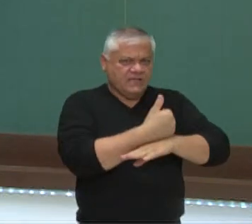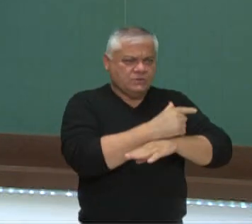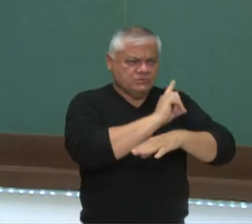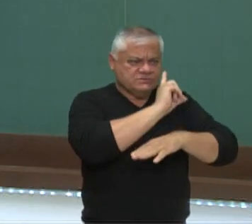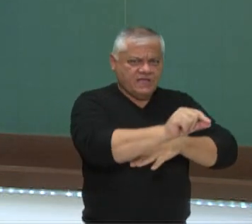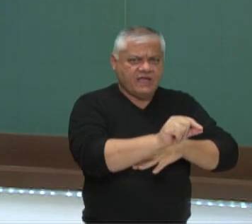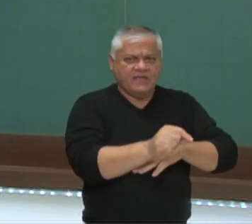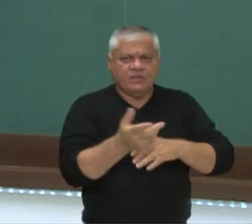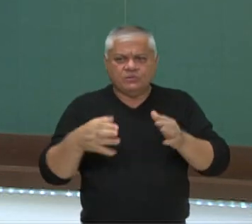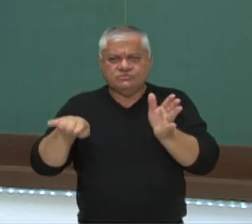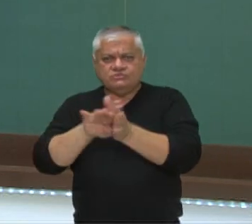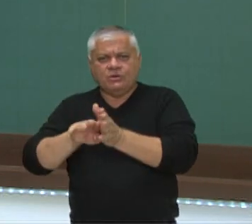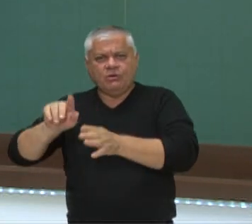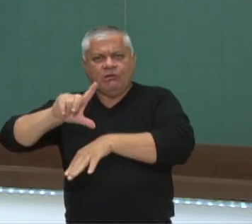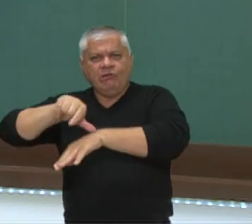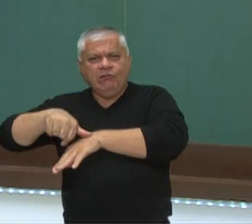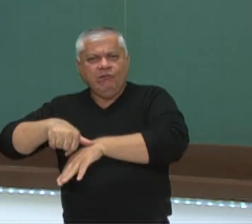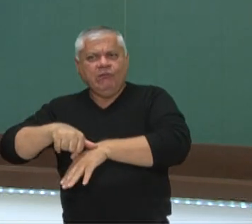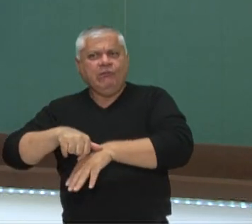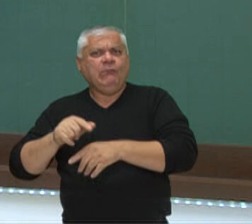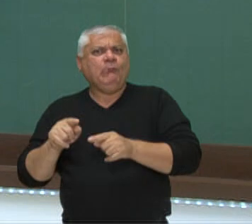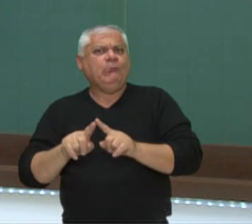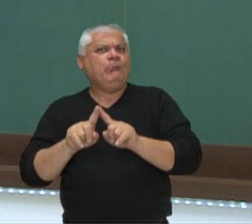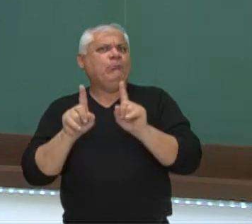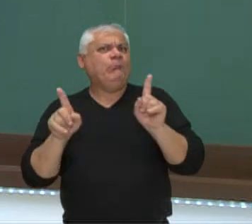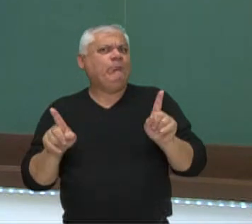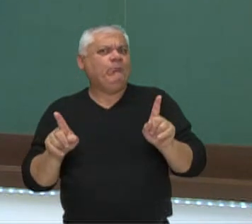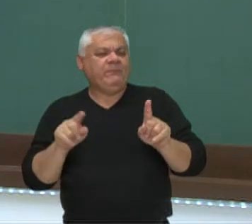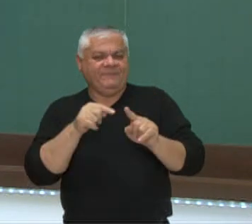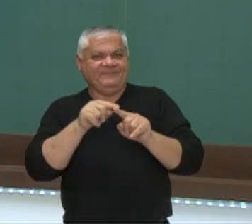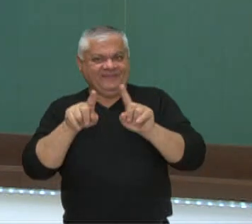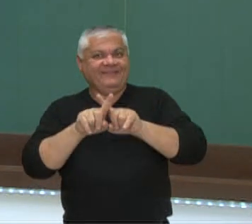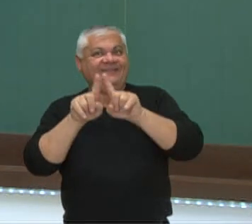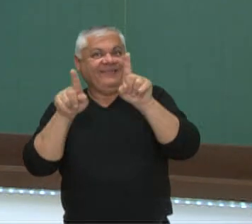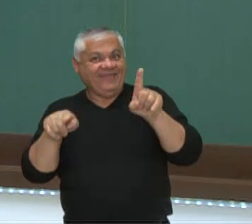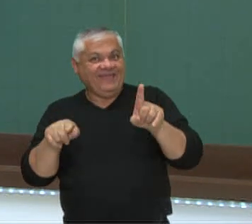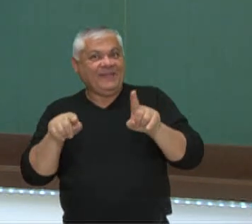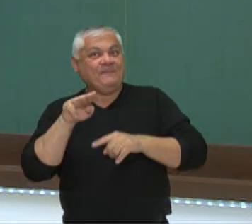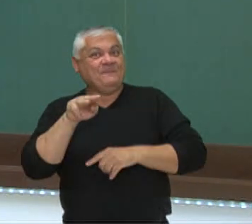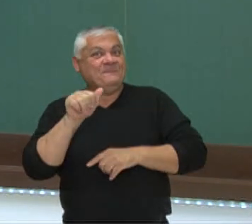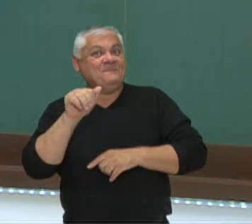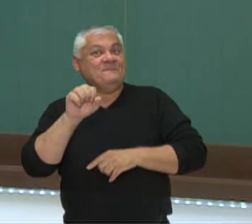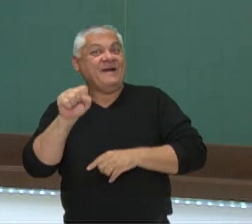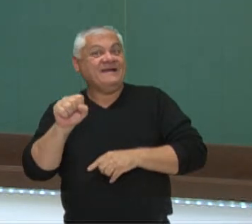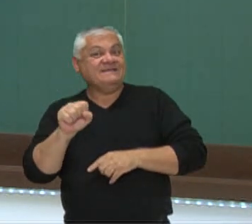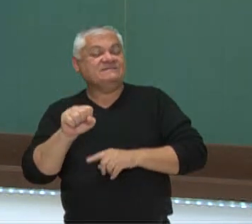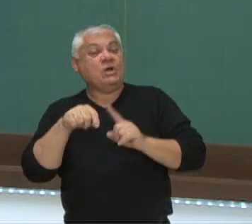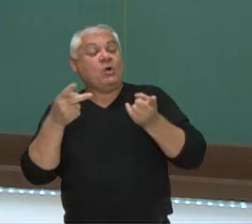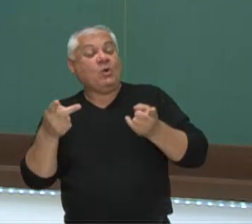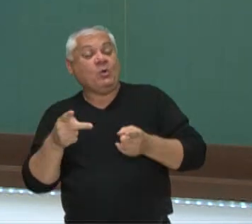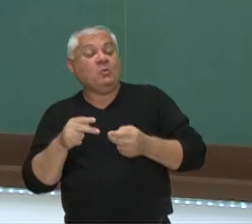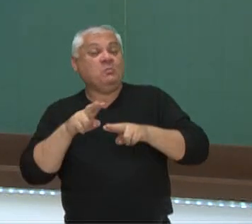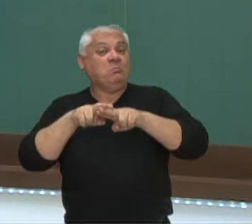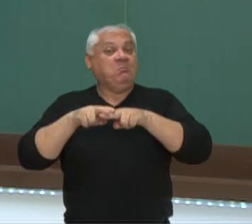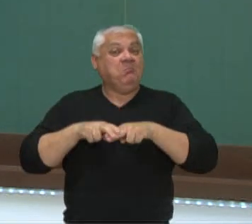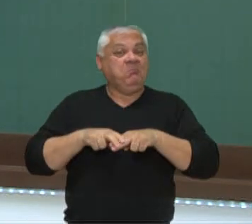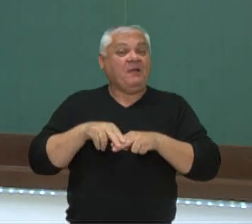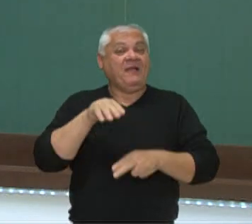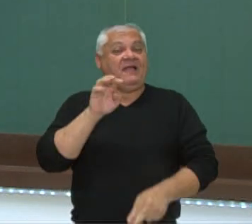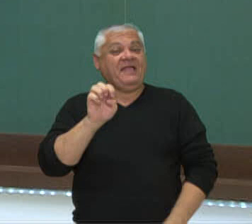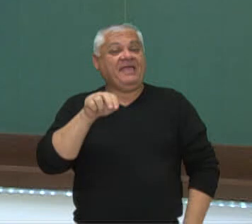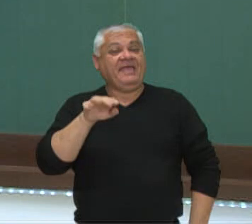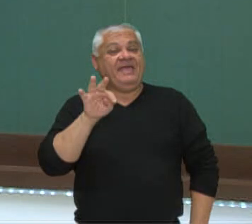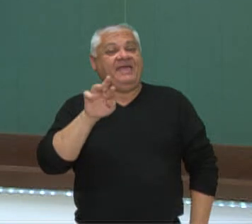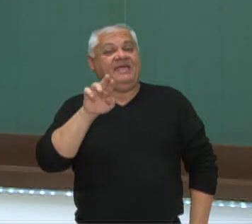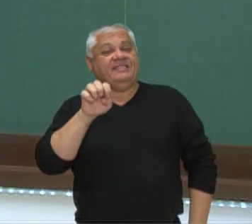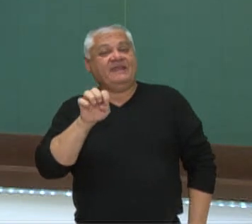mas mesmo assim ele não chegou na aula, né? Esse porém, que poderia ser um mas ou um entretanto, indica o quê?